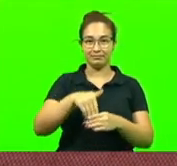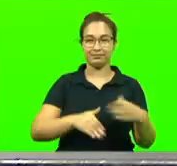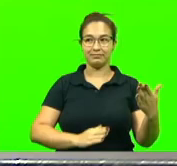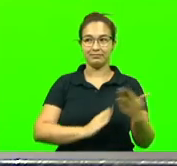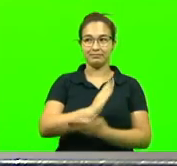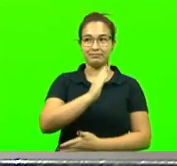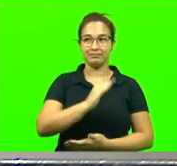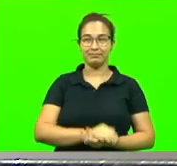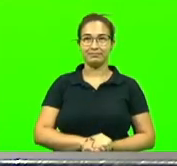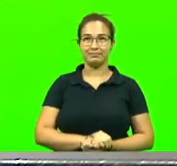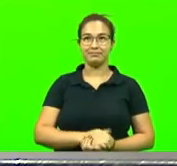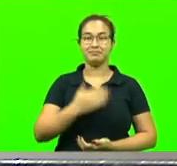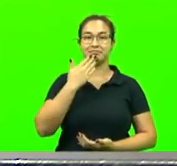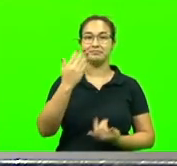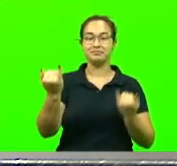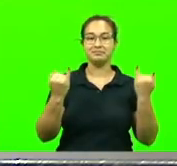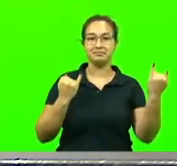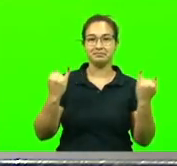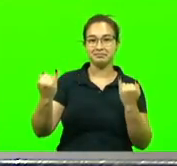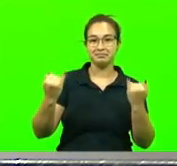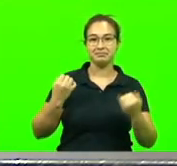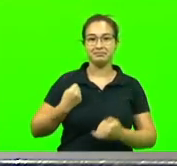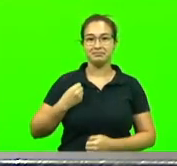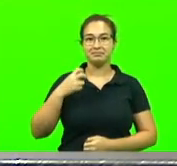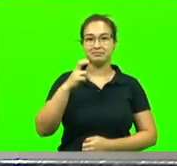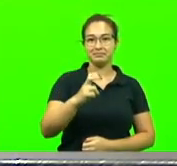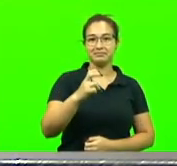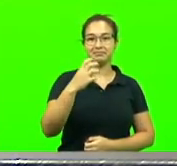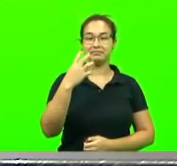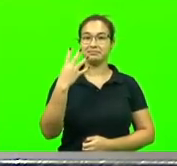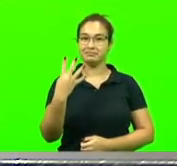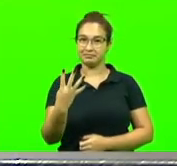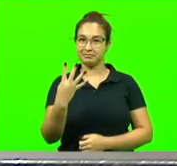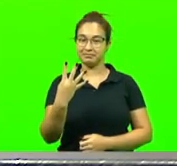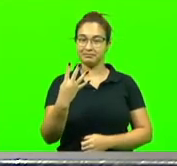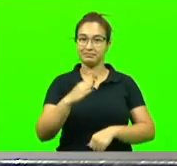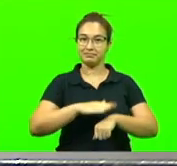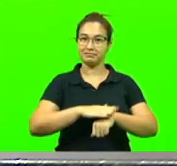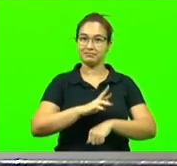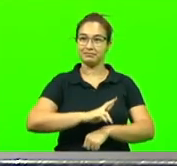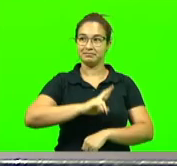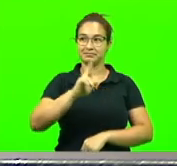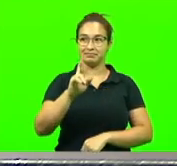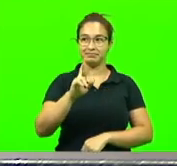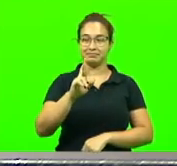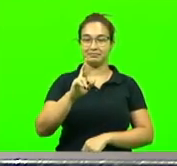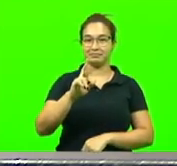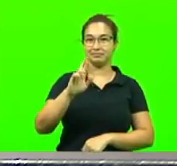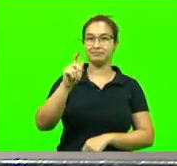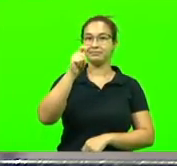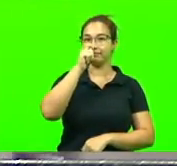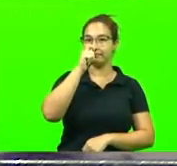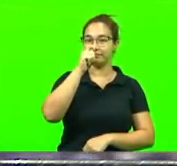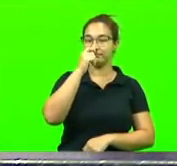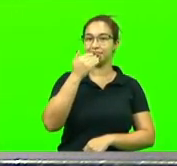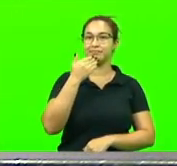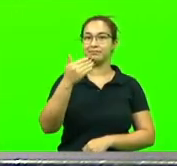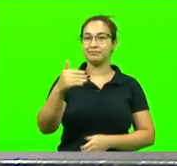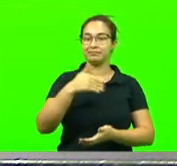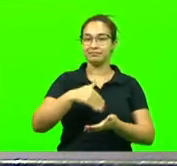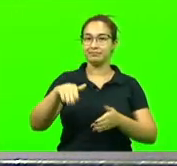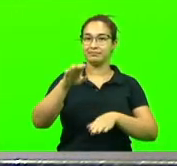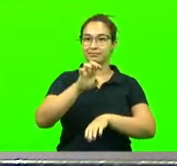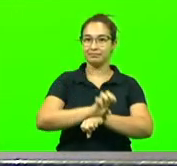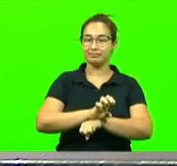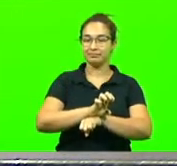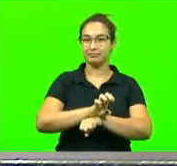aprovado. Pedido de informação número 54, autor deputado João Amin, solicitando ao secretário